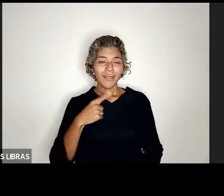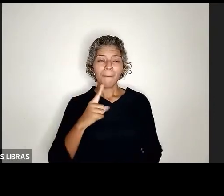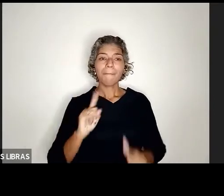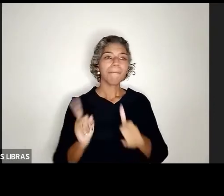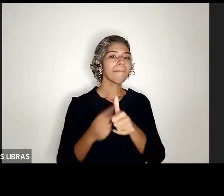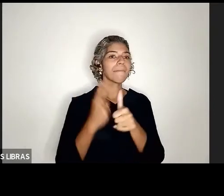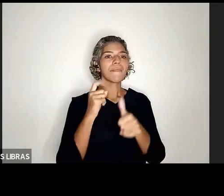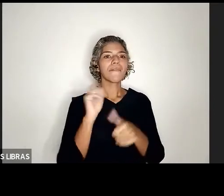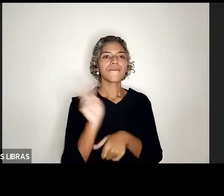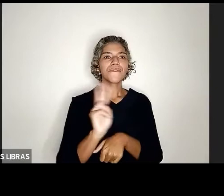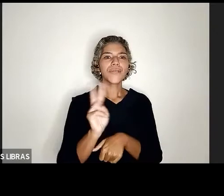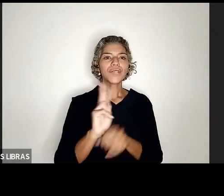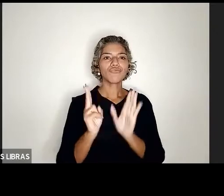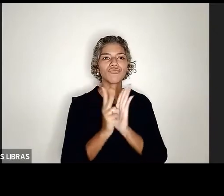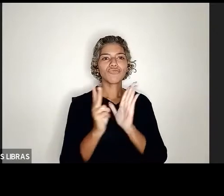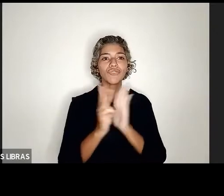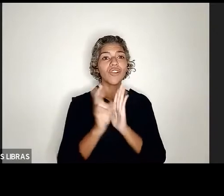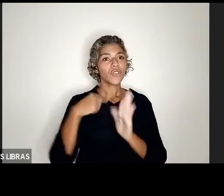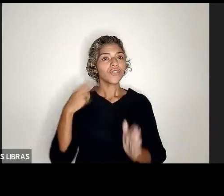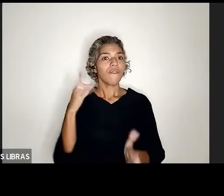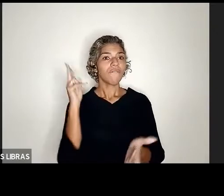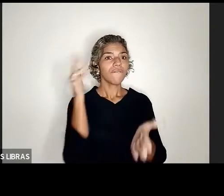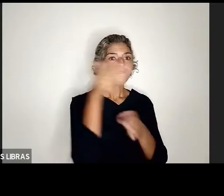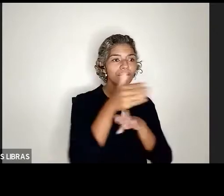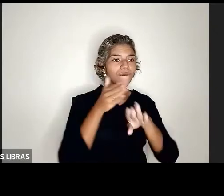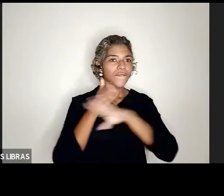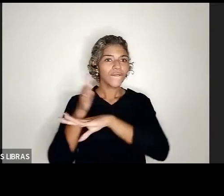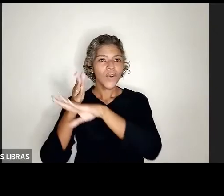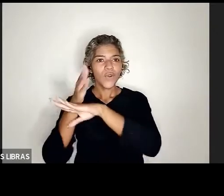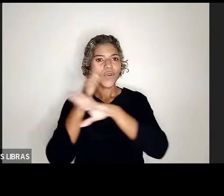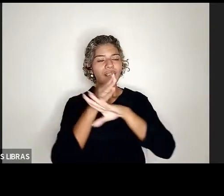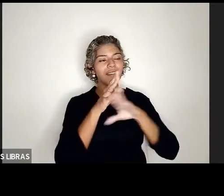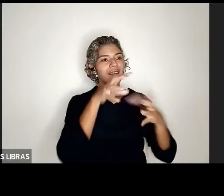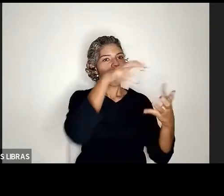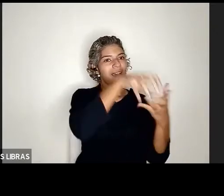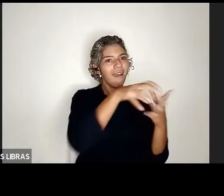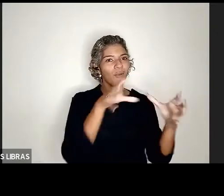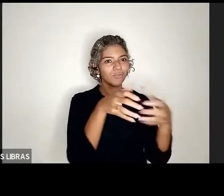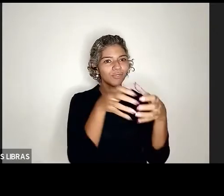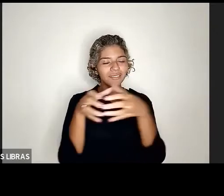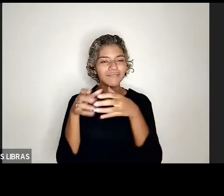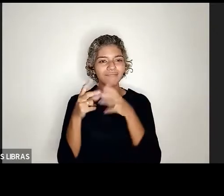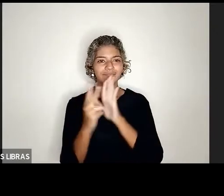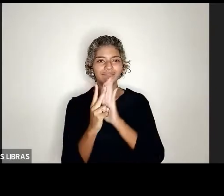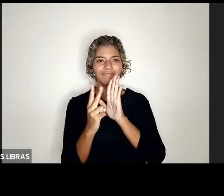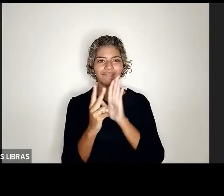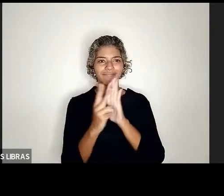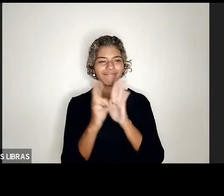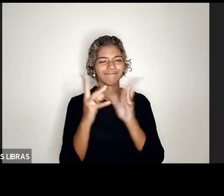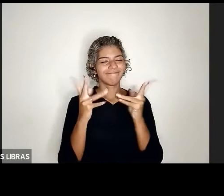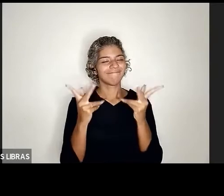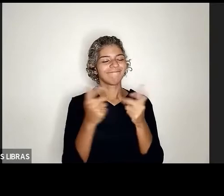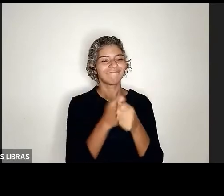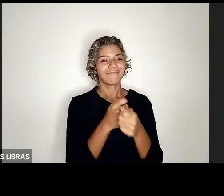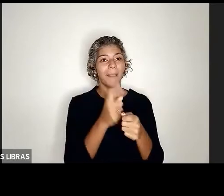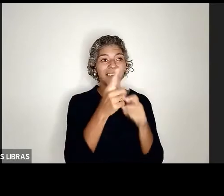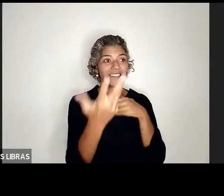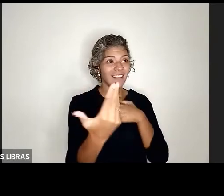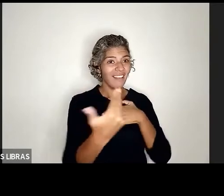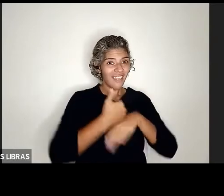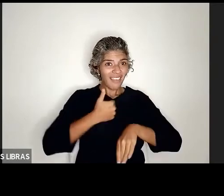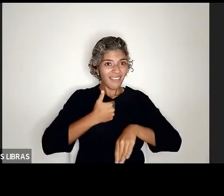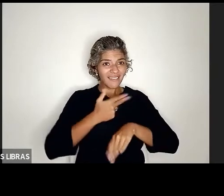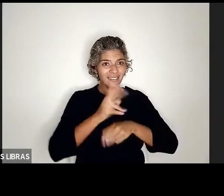às aldeias, uma coisa belíssima. Mas quando esses alunos chegam na universidade, o ambiente universitário é